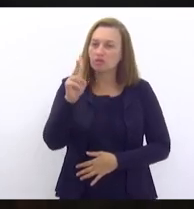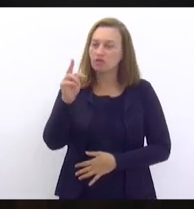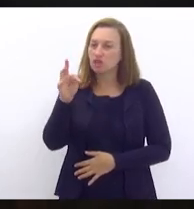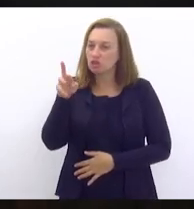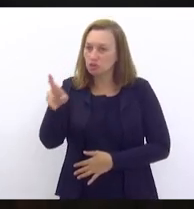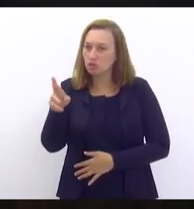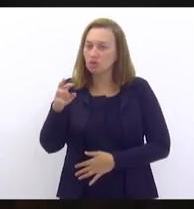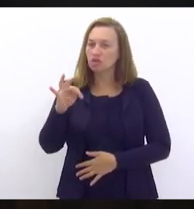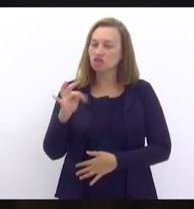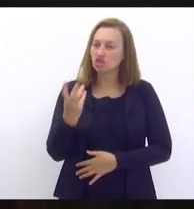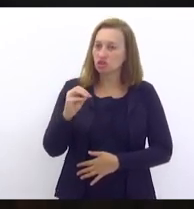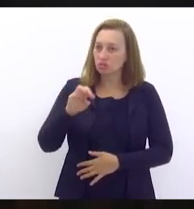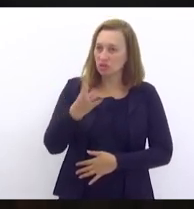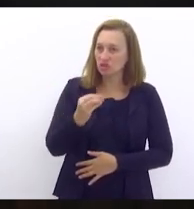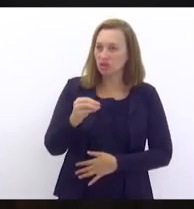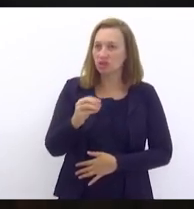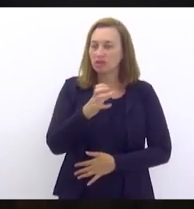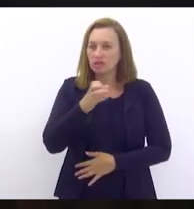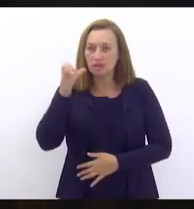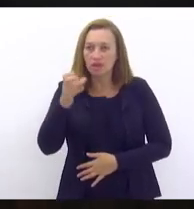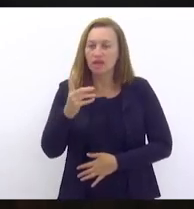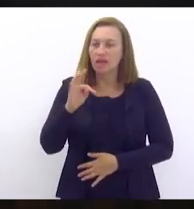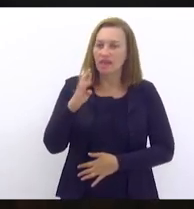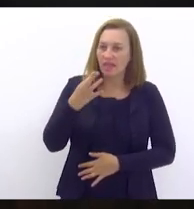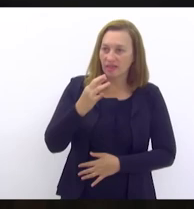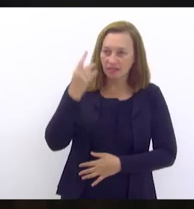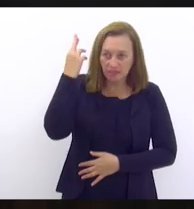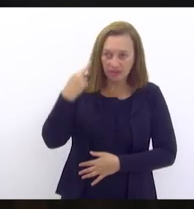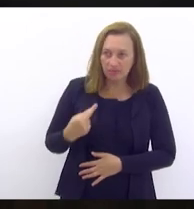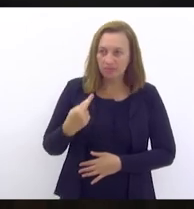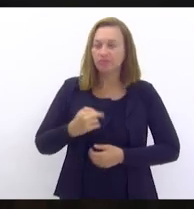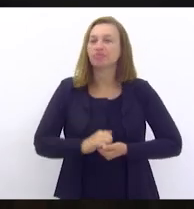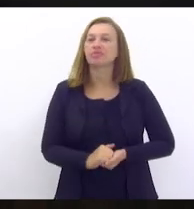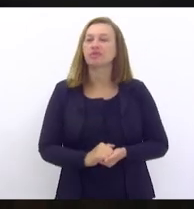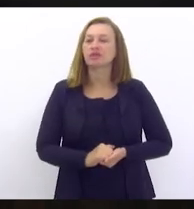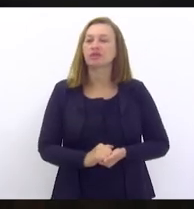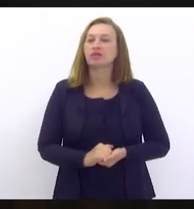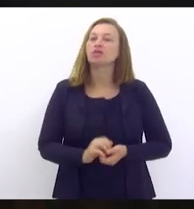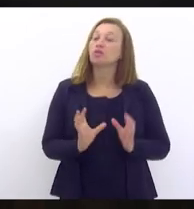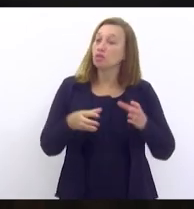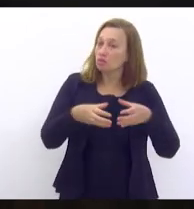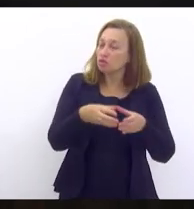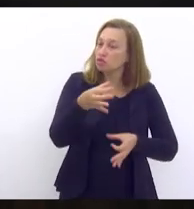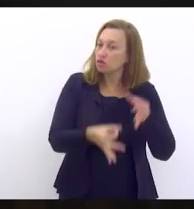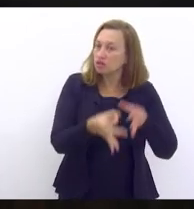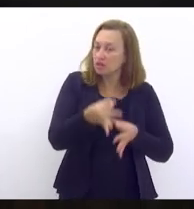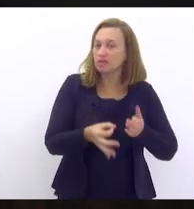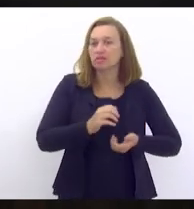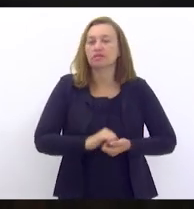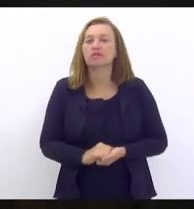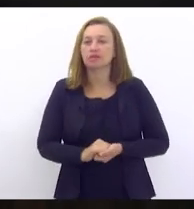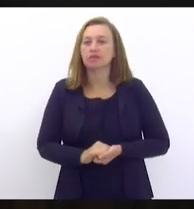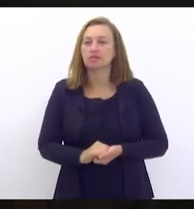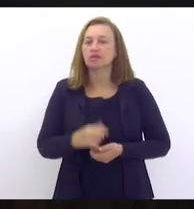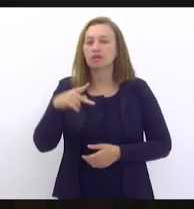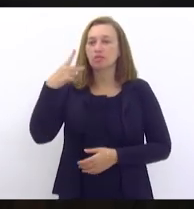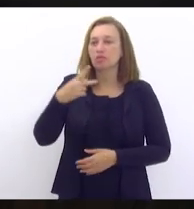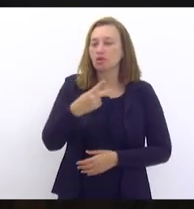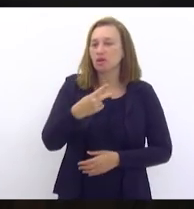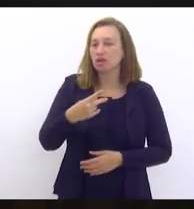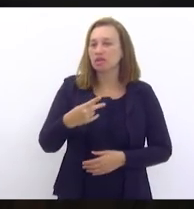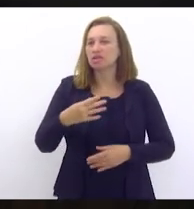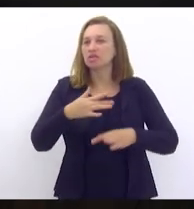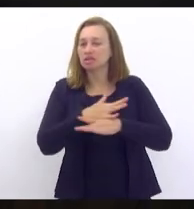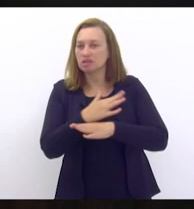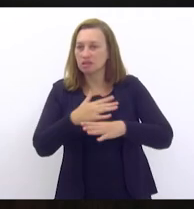Júnior, Chico Machado, Célia Jordão e Renata Souza. Pendentes de pareceres das comissões de Constituição e Justiça, Política Urbana,